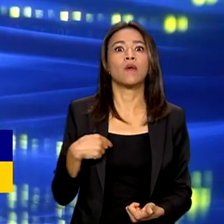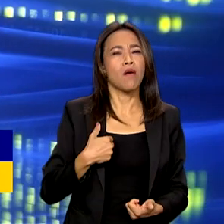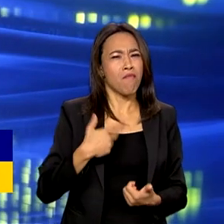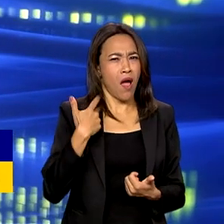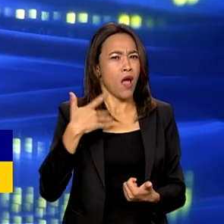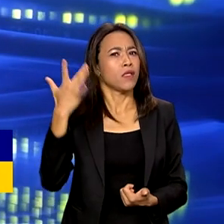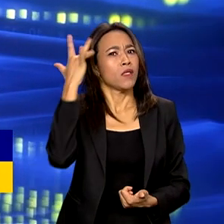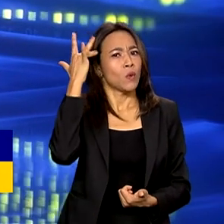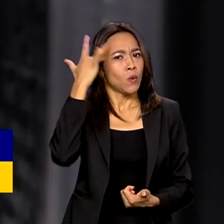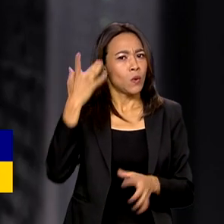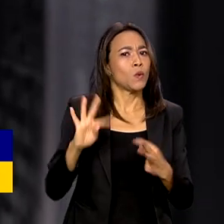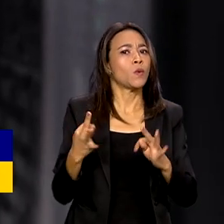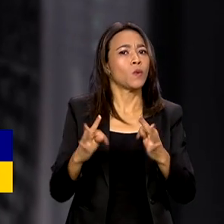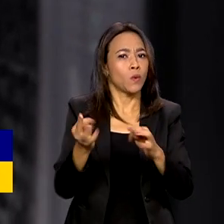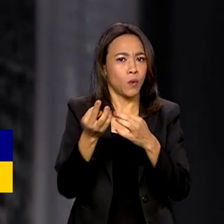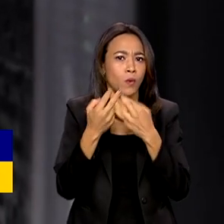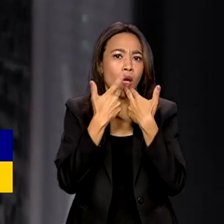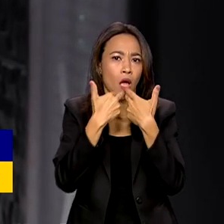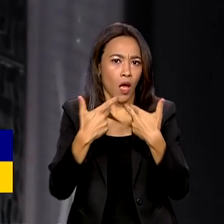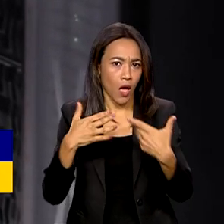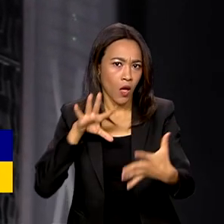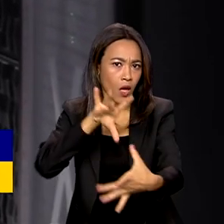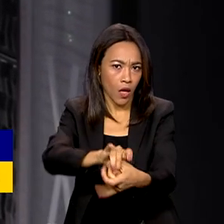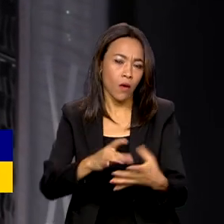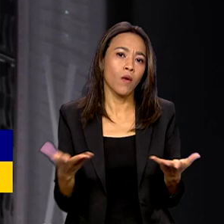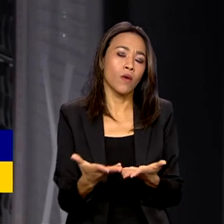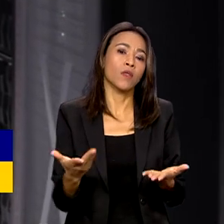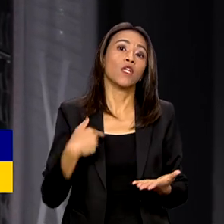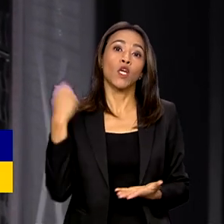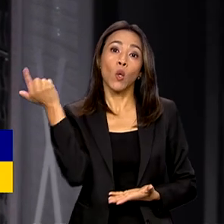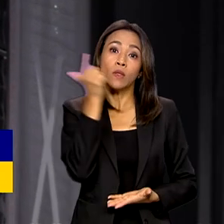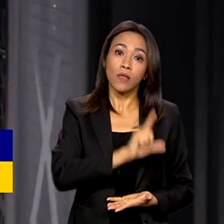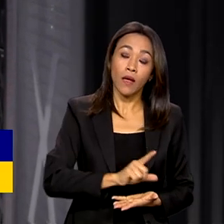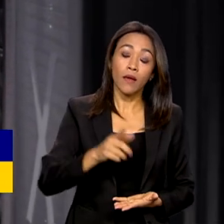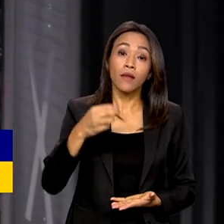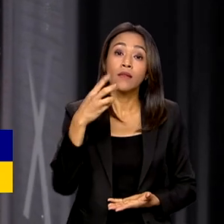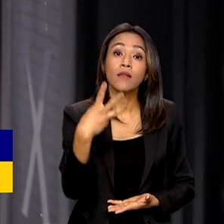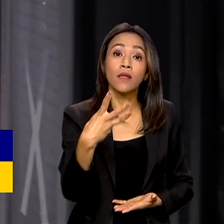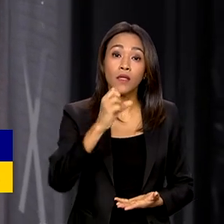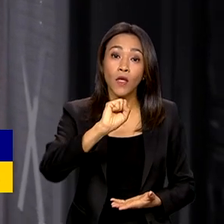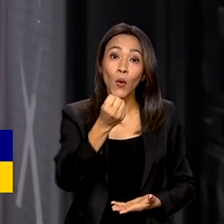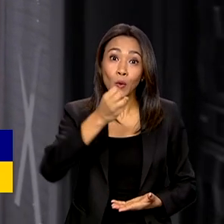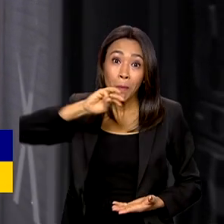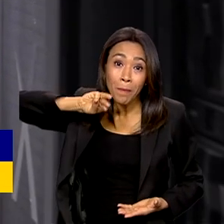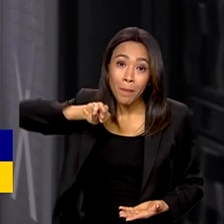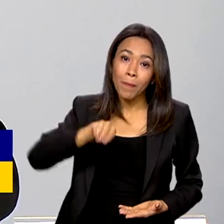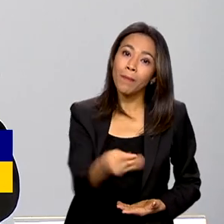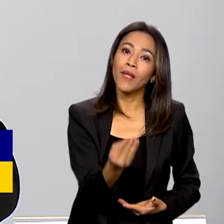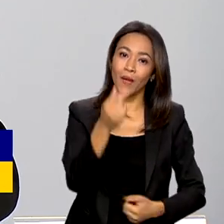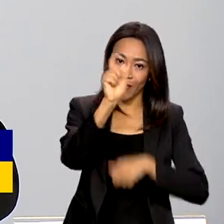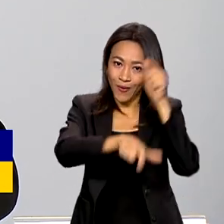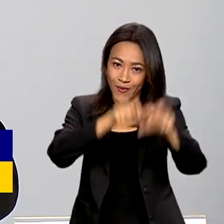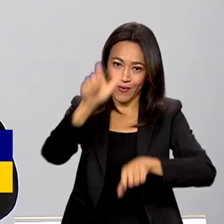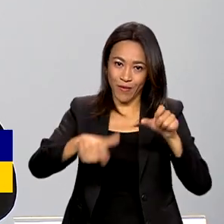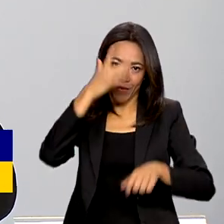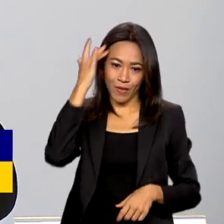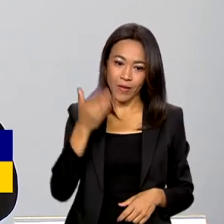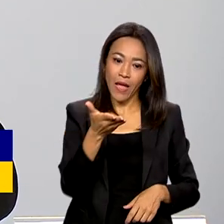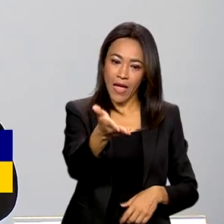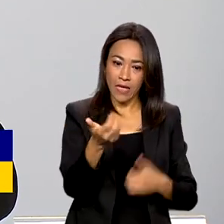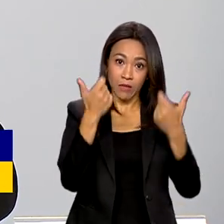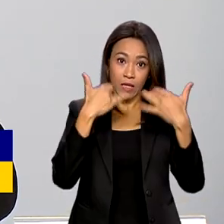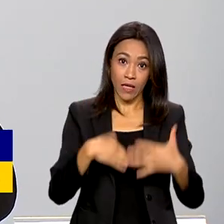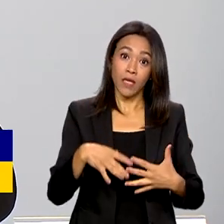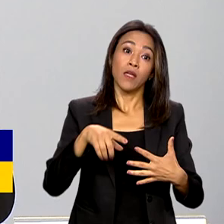mais modernas de computação mudança que alcança mais de 38 milhões de pessoas esses brasileiros quando